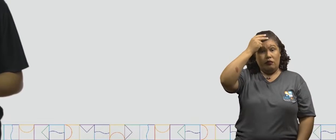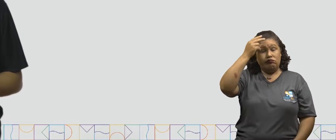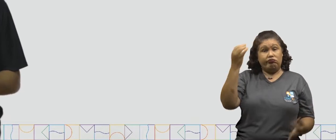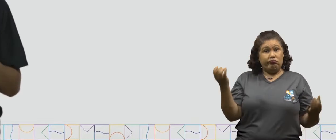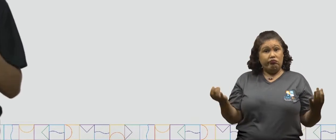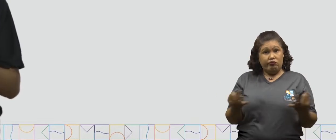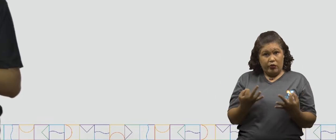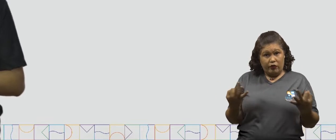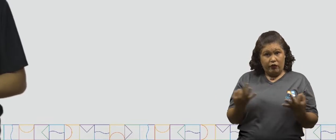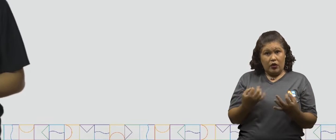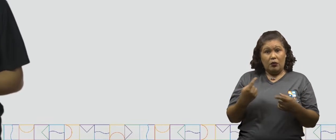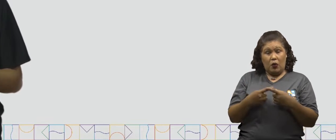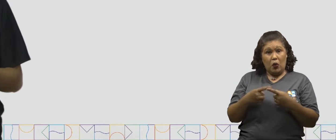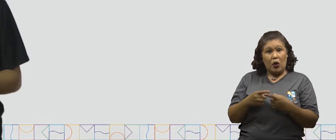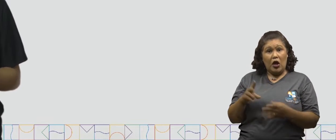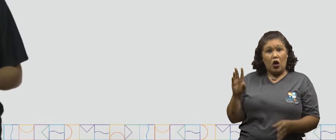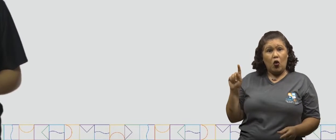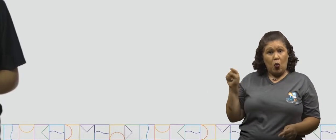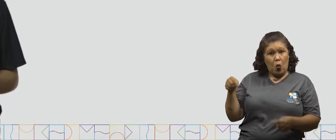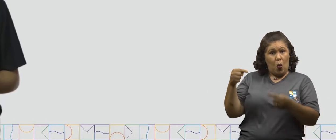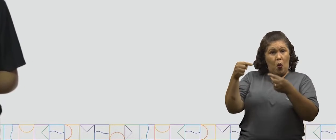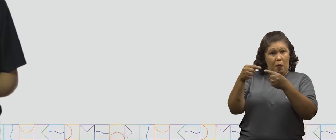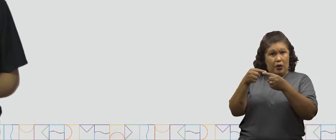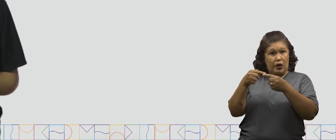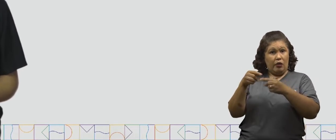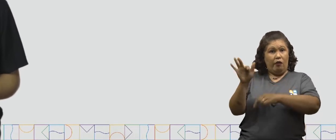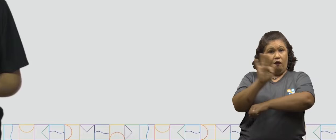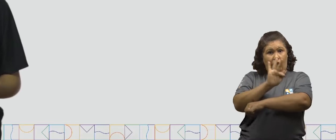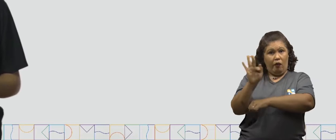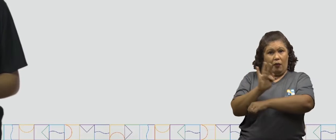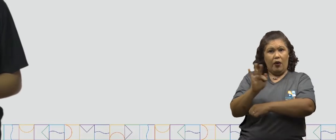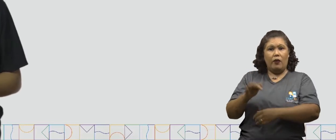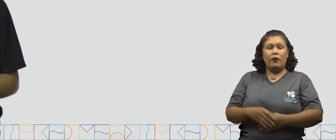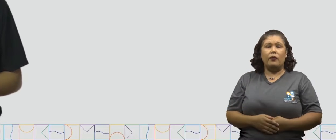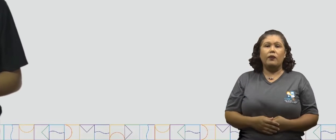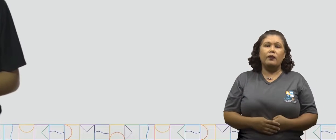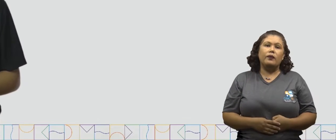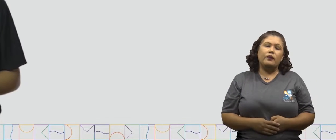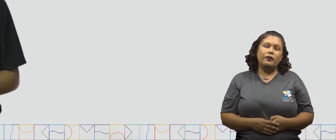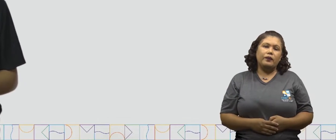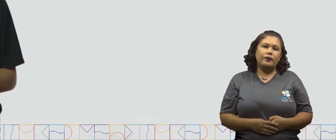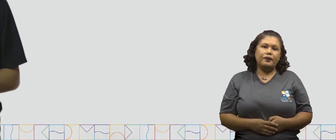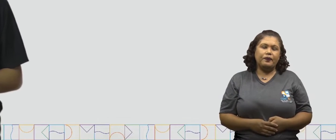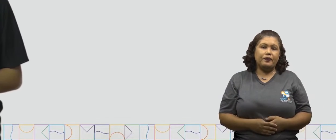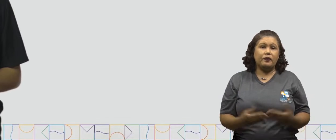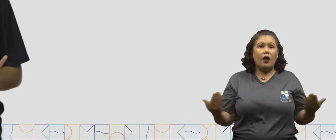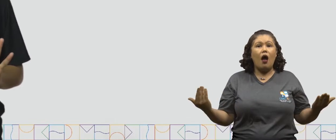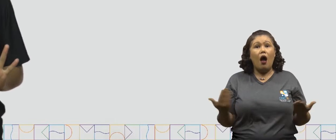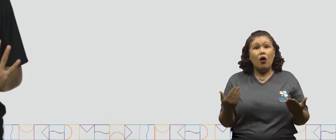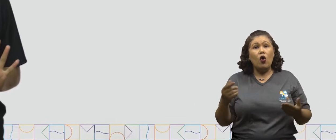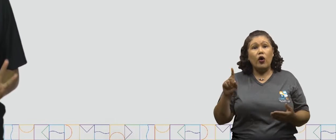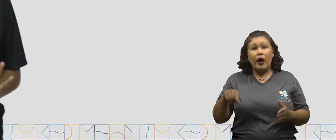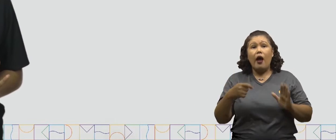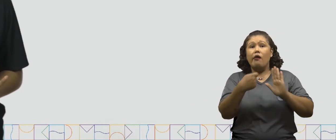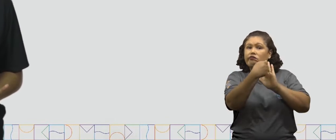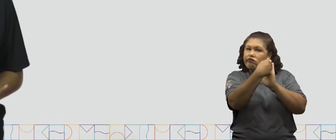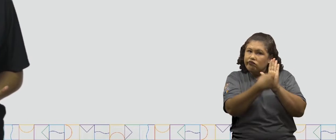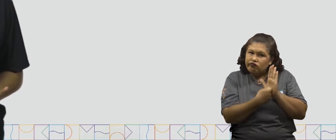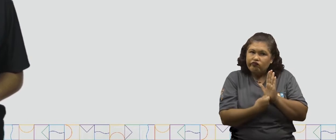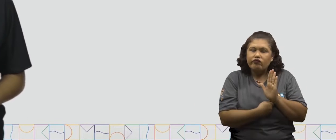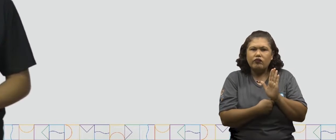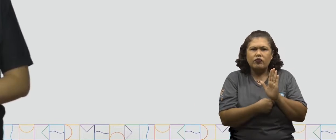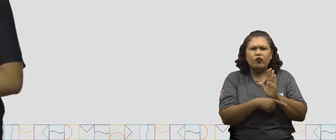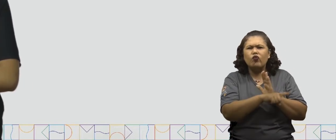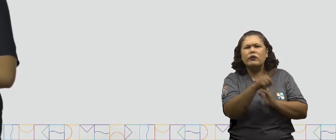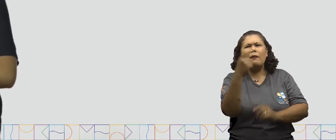Dessa forma, a saudação está adequada ao estilo da carta de reclamação. Agora chegou o momento do